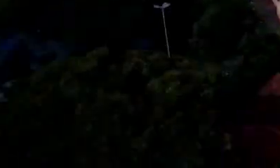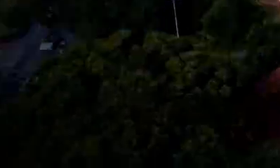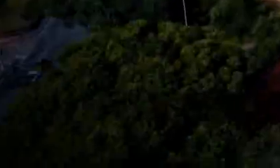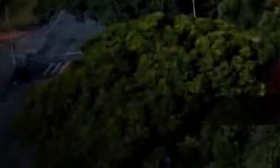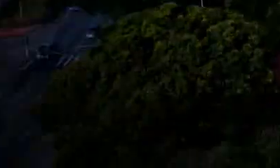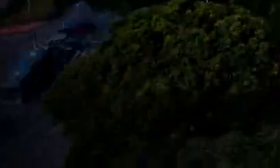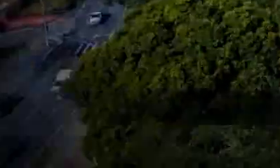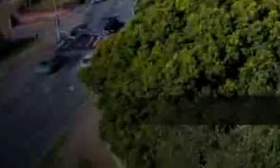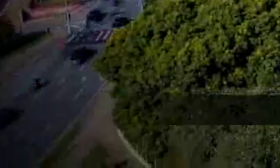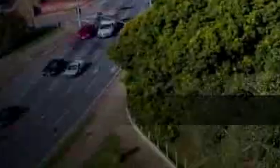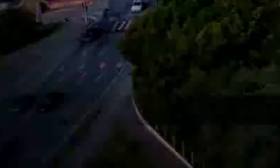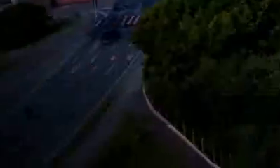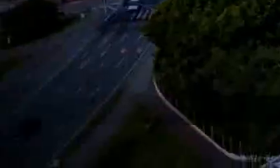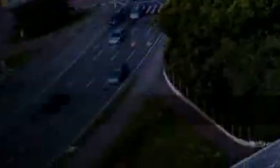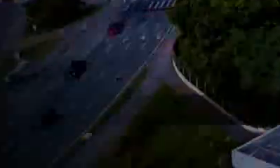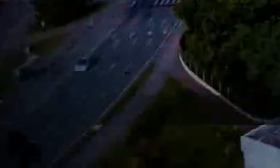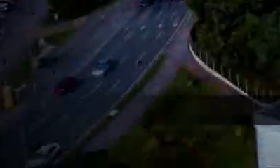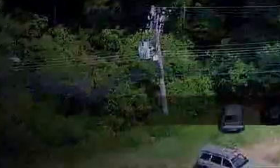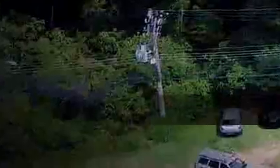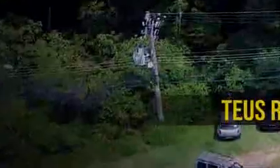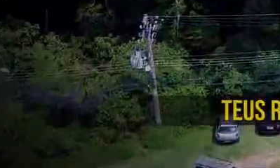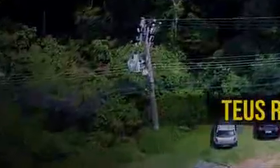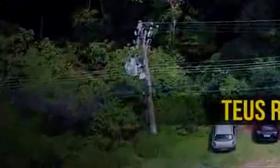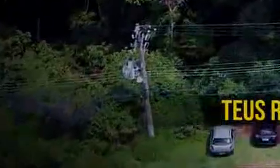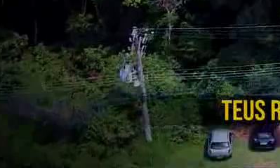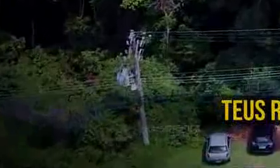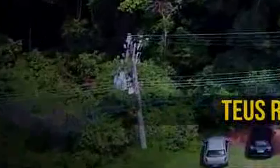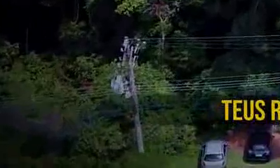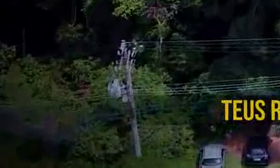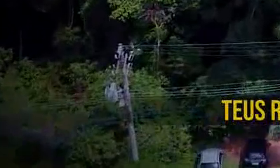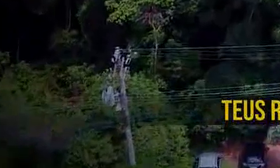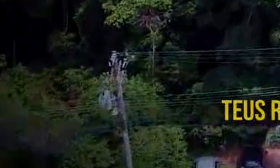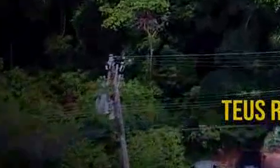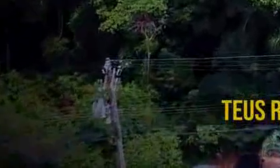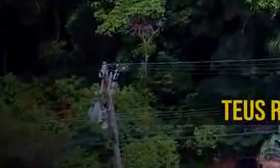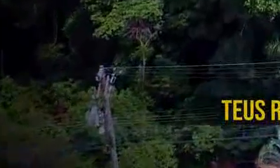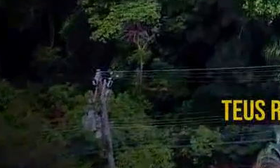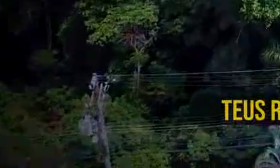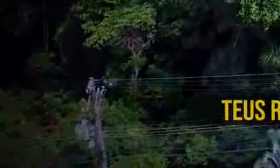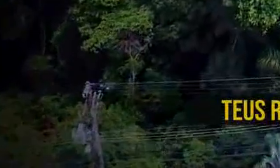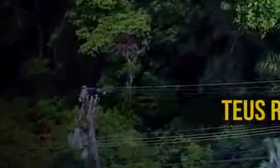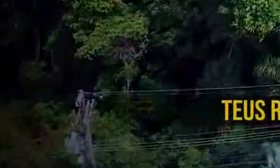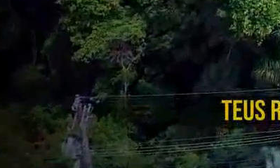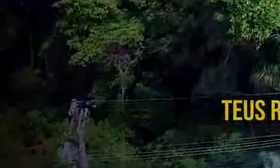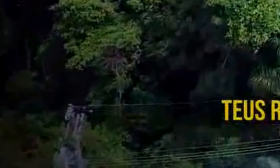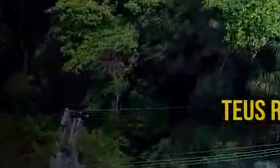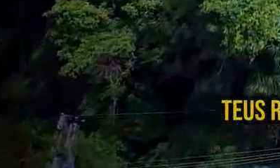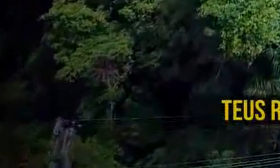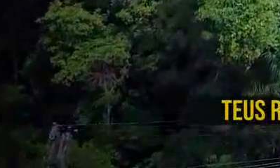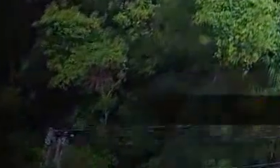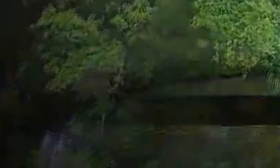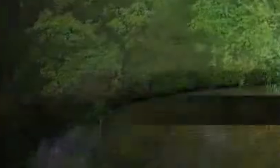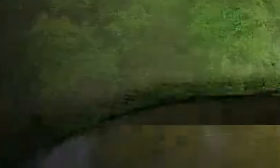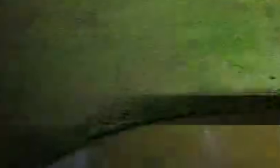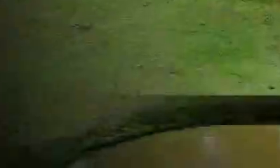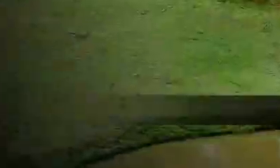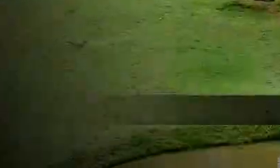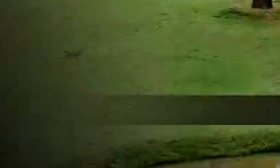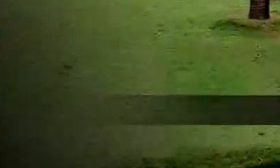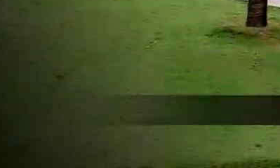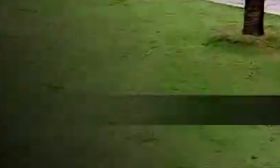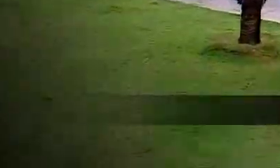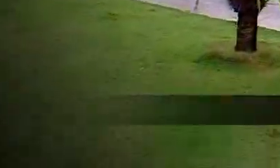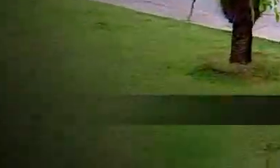terra, mais da vida E os sonhos lindos, campos têm mais flores Nossos,